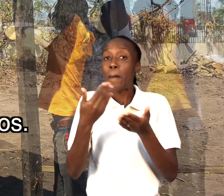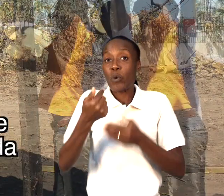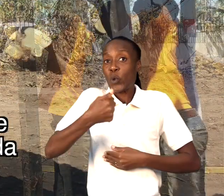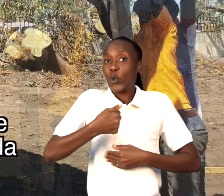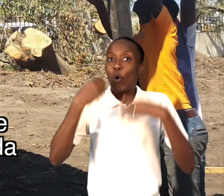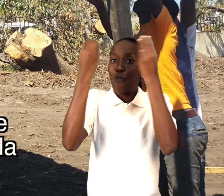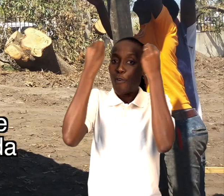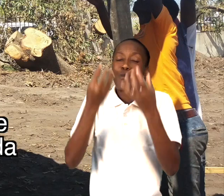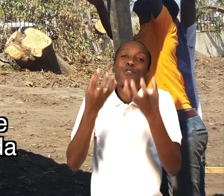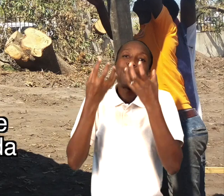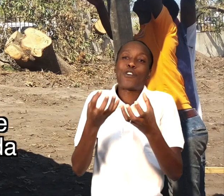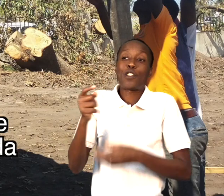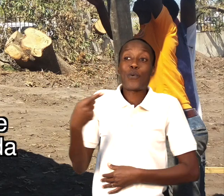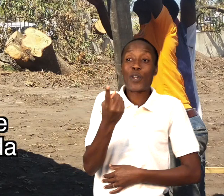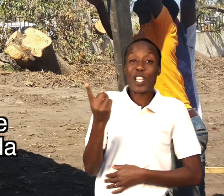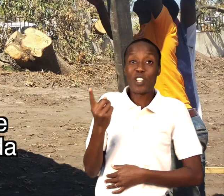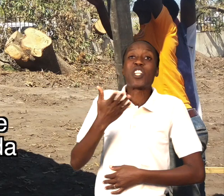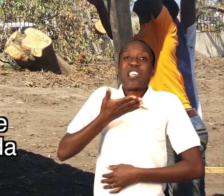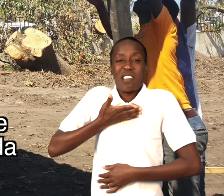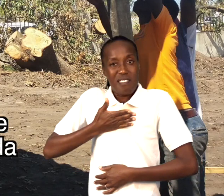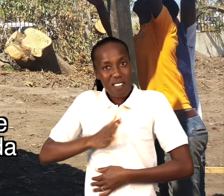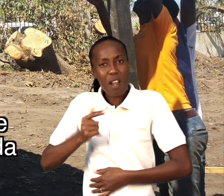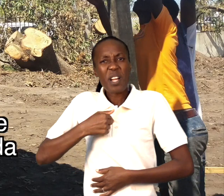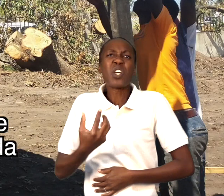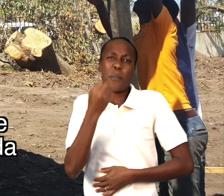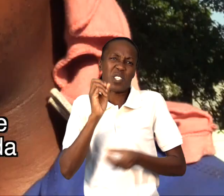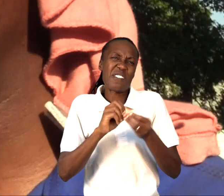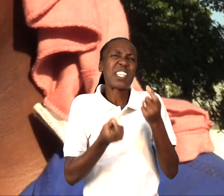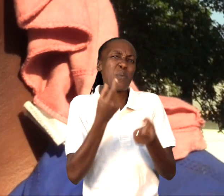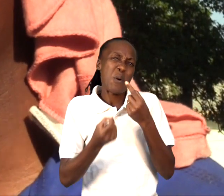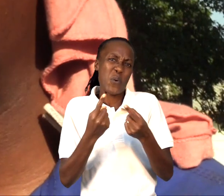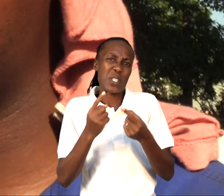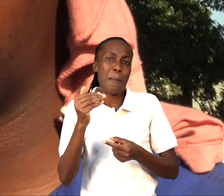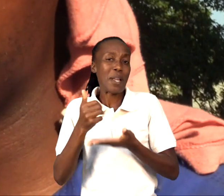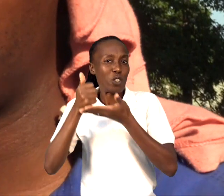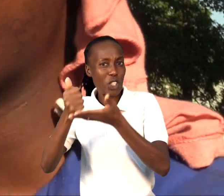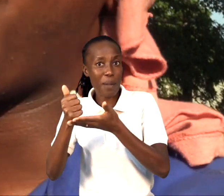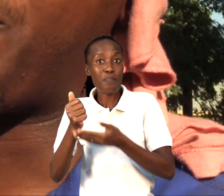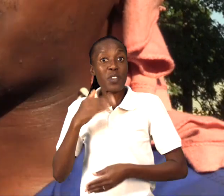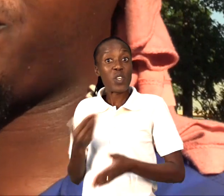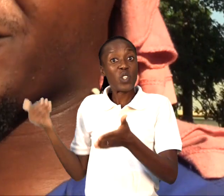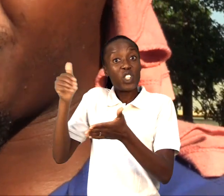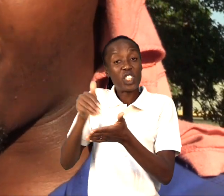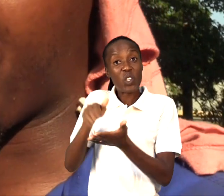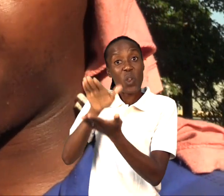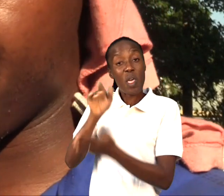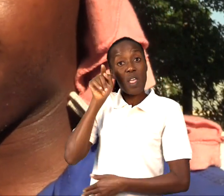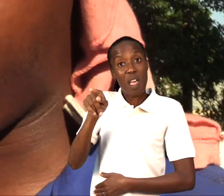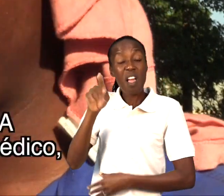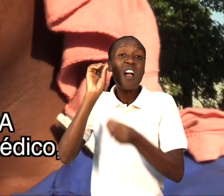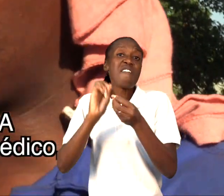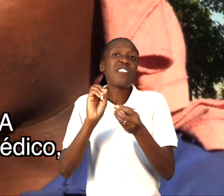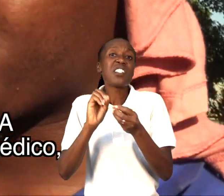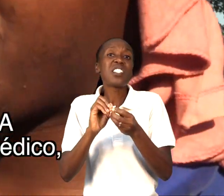eu disse que não. Independente de não ter uma formação relacionada com as áreas que eles precisam, eu posso fazer alguma